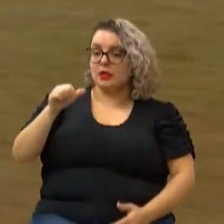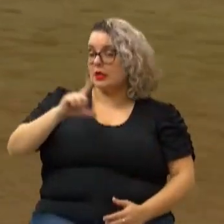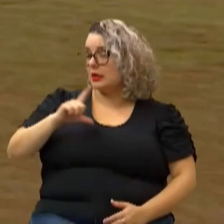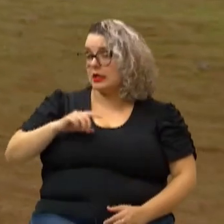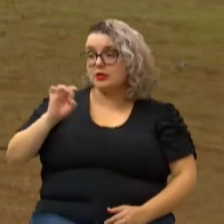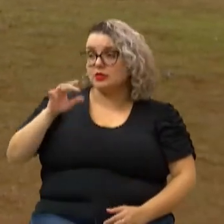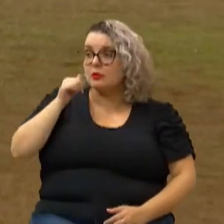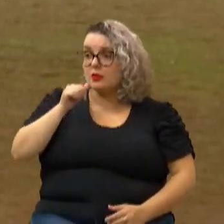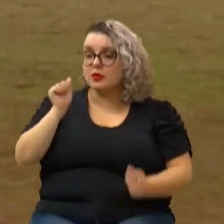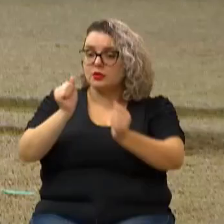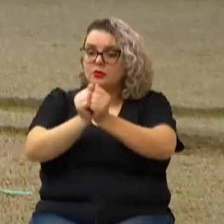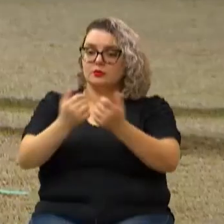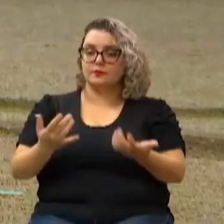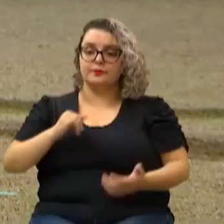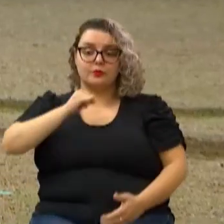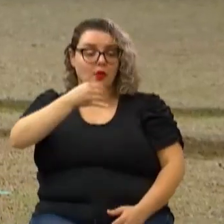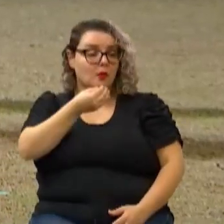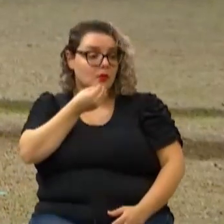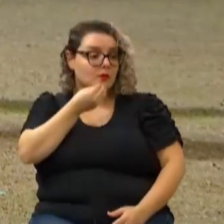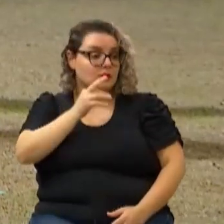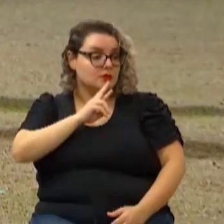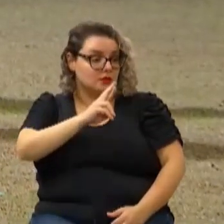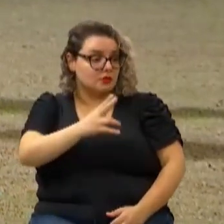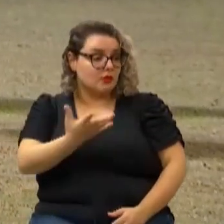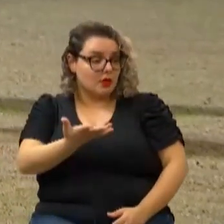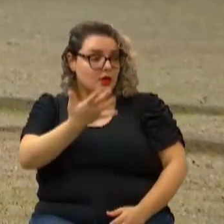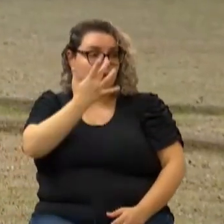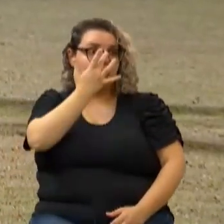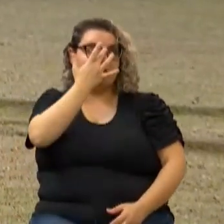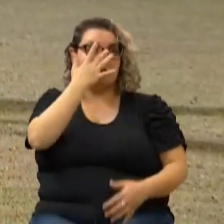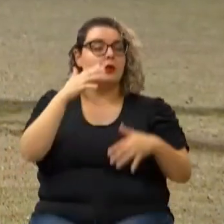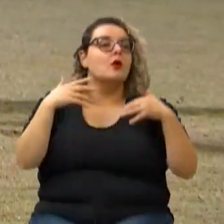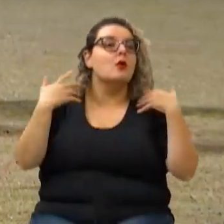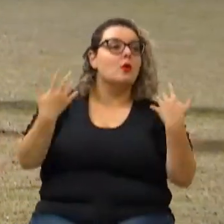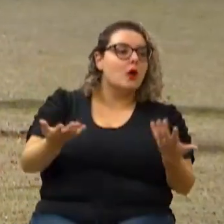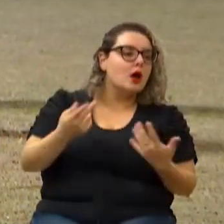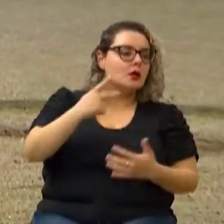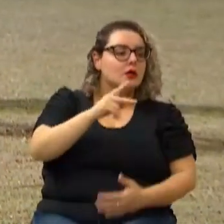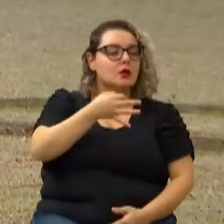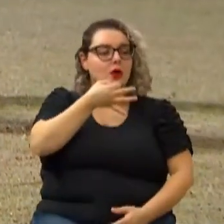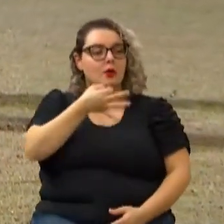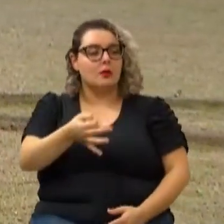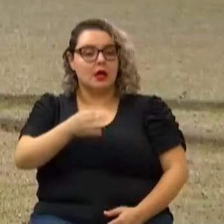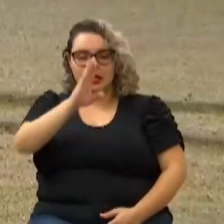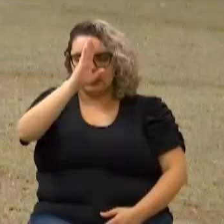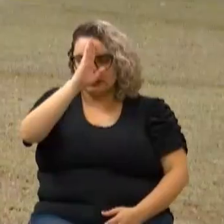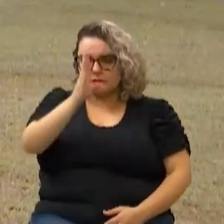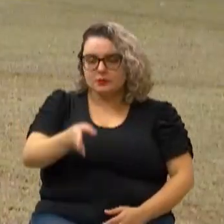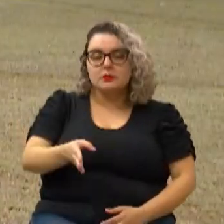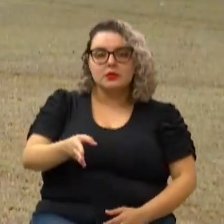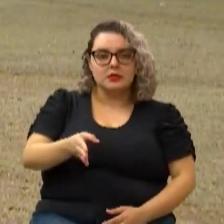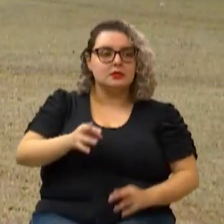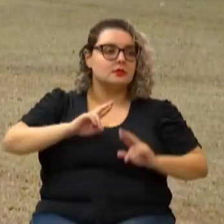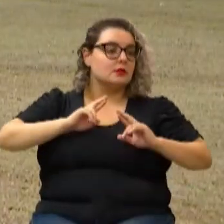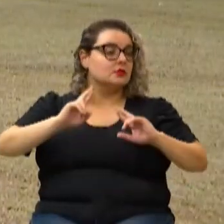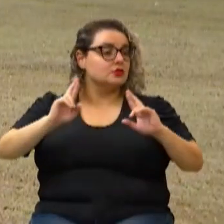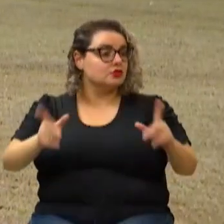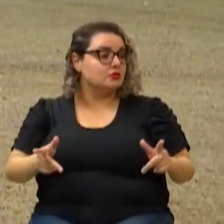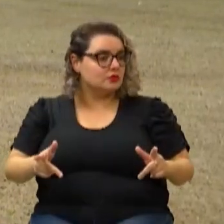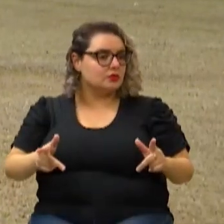só ter meninas com a gente. Bom, pegando o gancho da sua resposta, quais, na sua opinião, são as